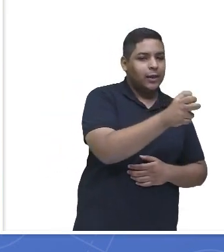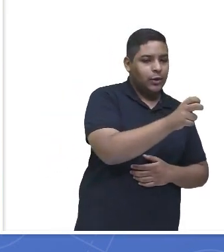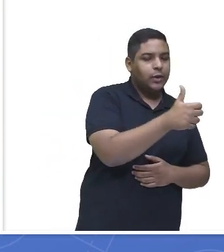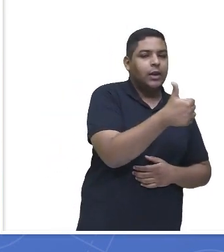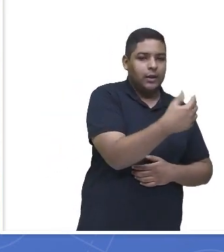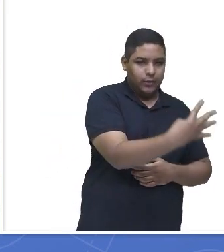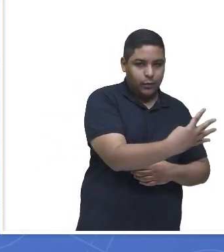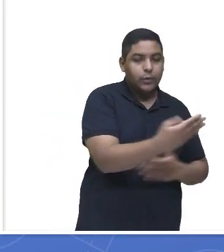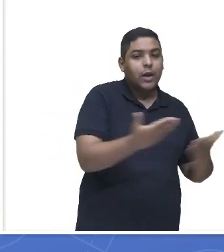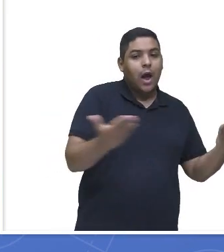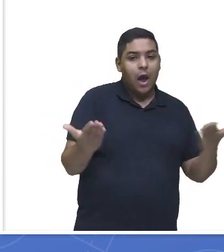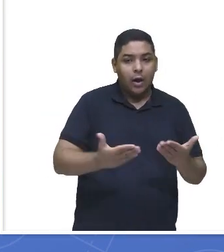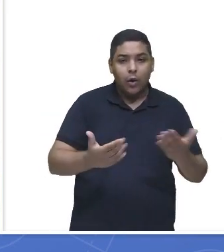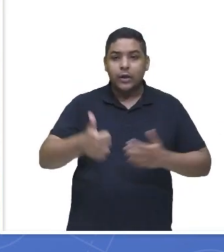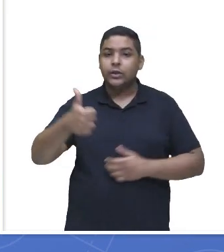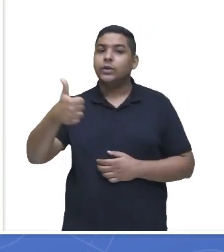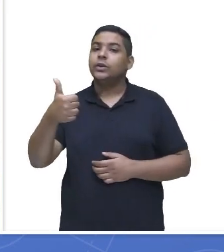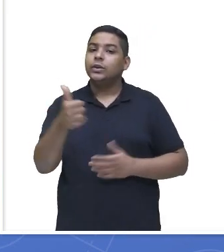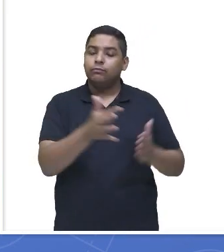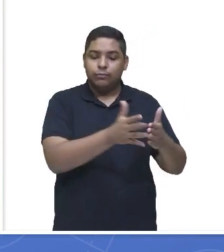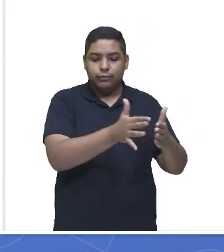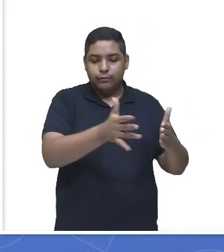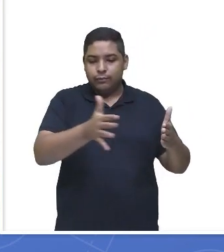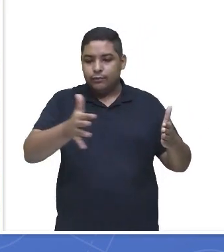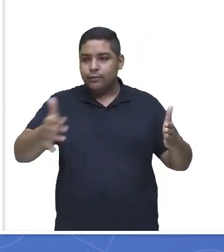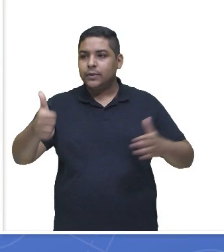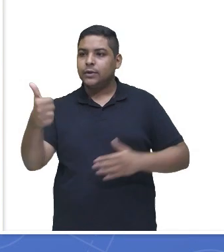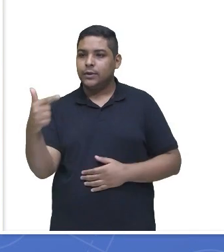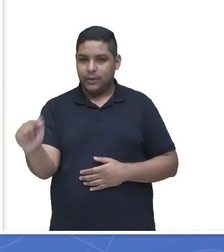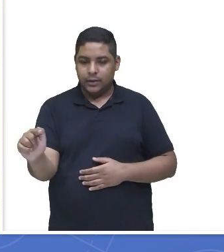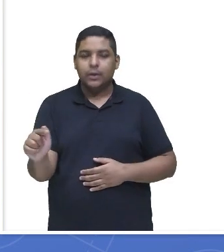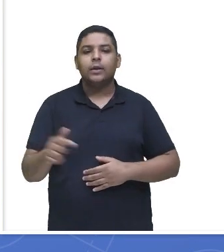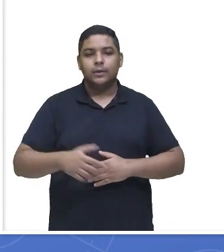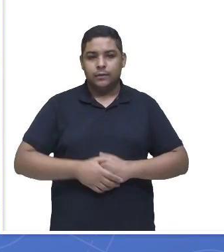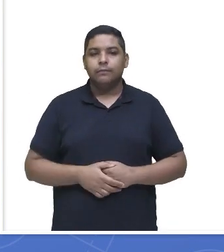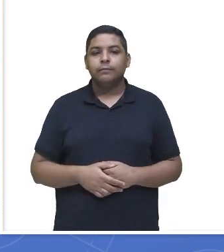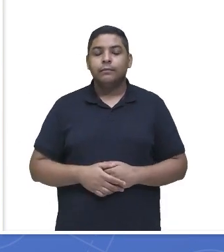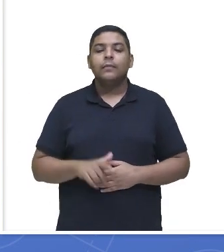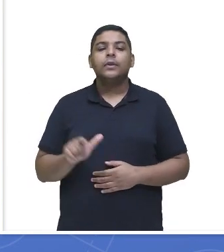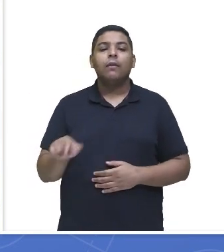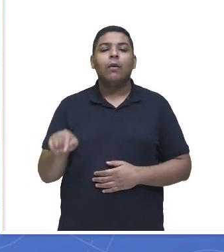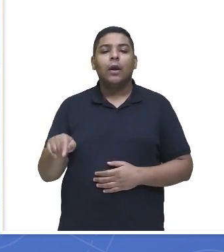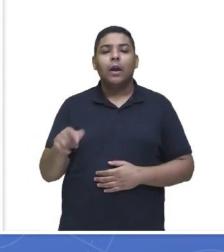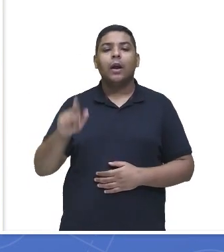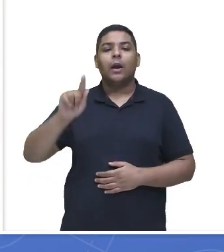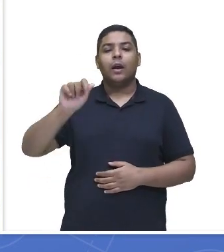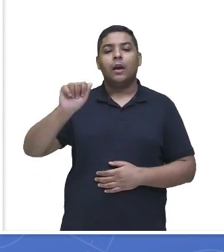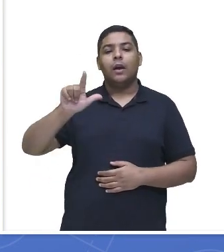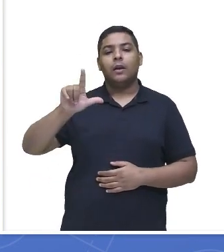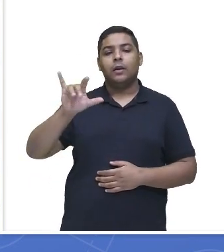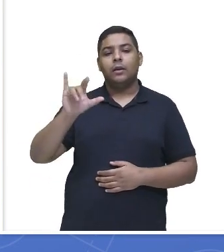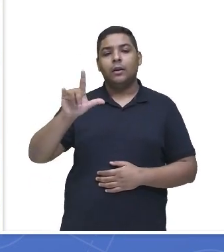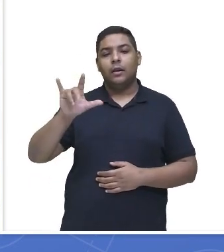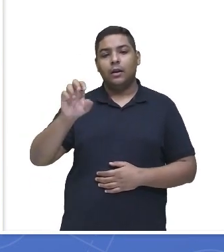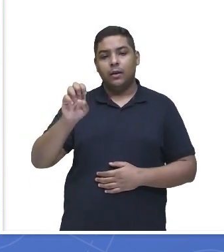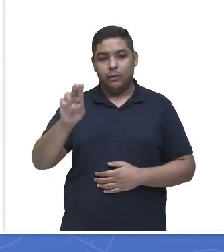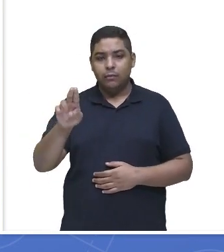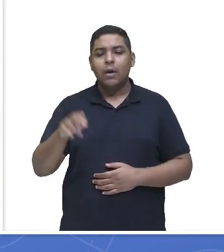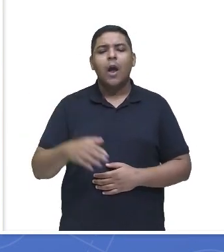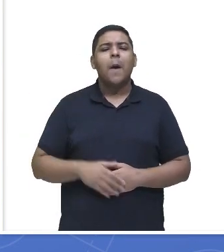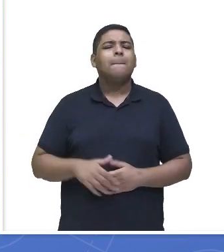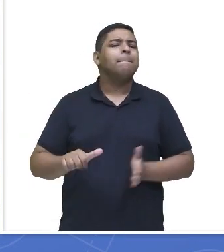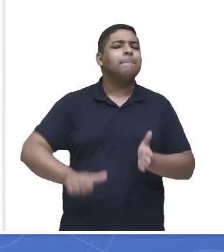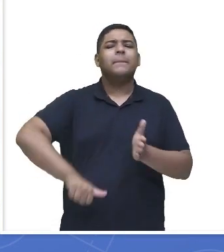Olha os tempos, como vão acontecendo as coisas aí, né? Galileu Galilei, grande Galileu Galilei, um dos